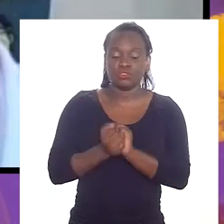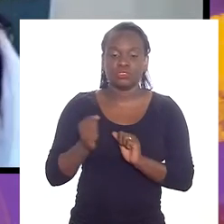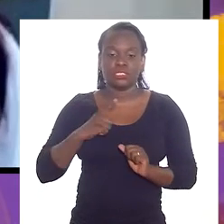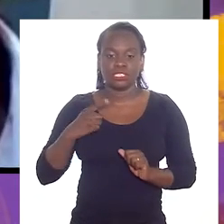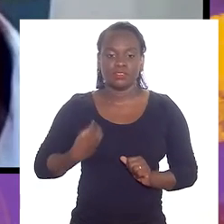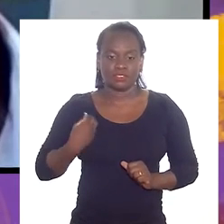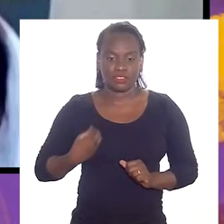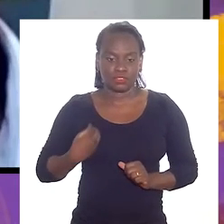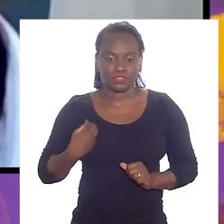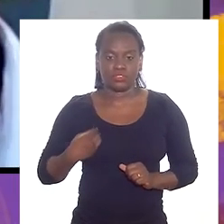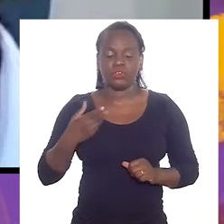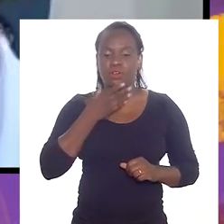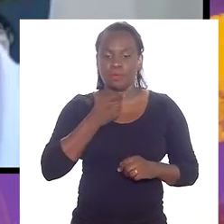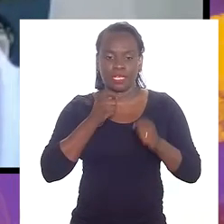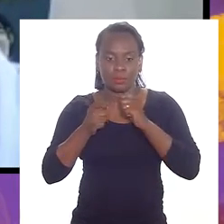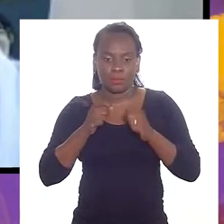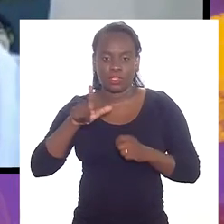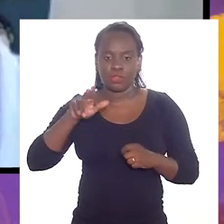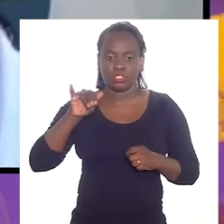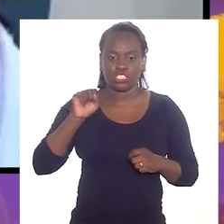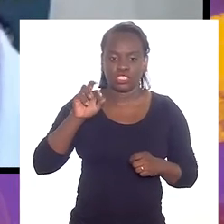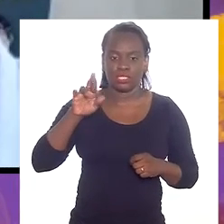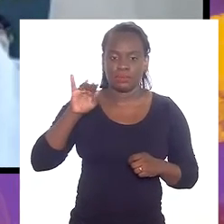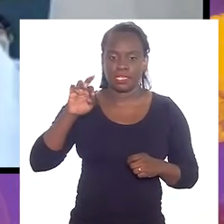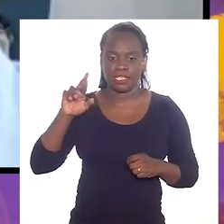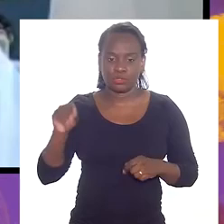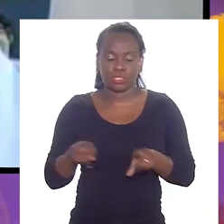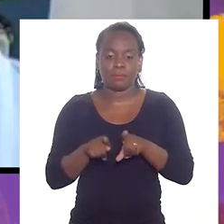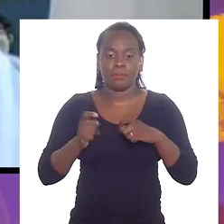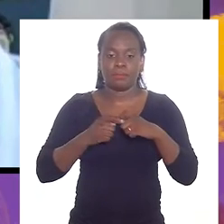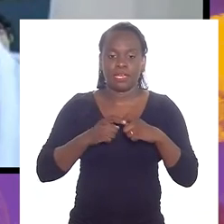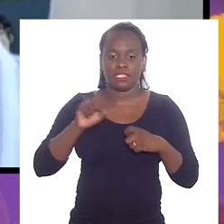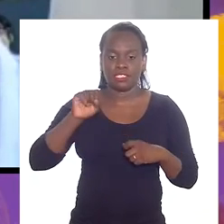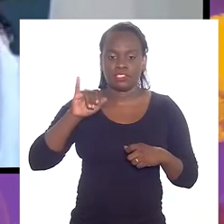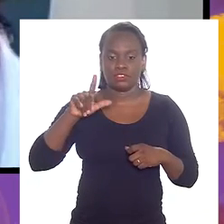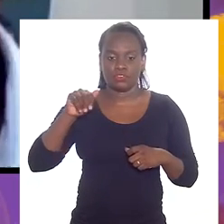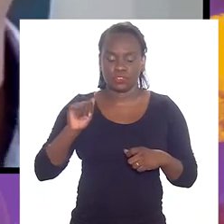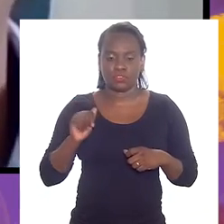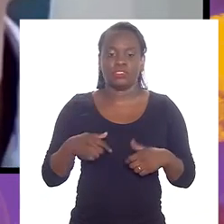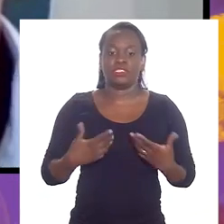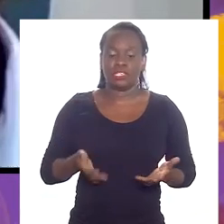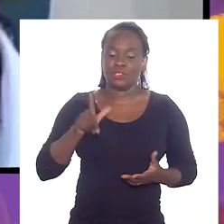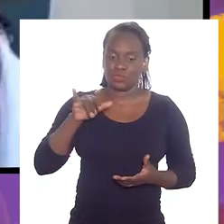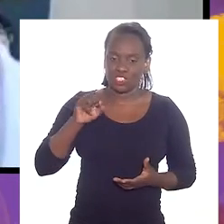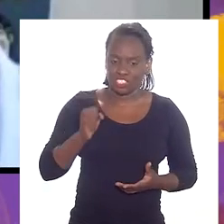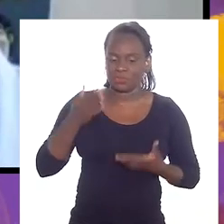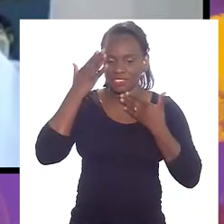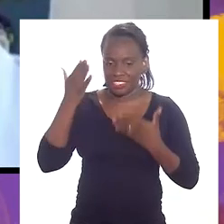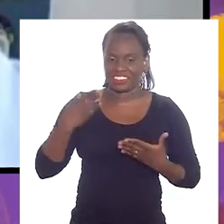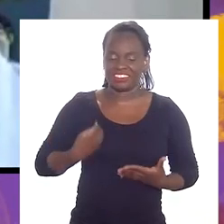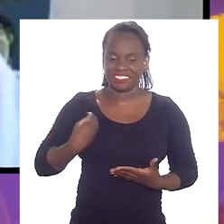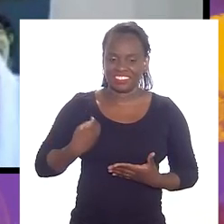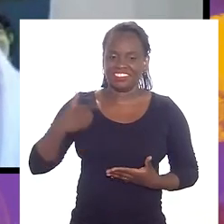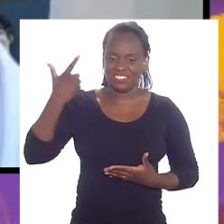gente temos as presenças do jornalista Luiz Ribeiro e também do médico Dr Sylvio provenzano Luiz Ribeiro Muito